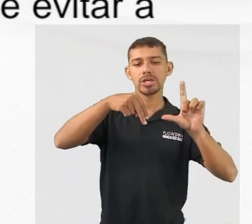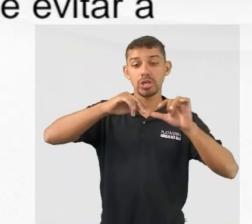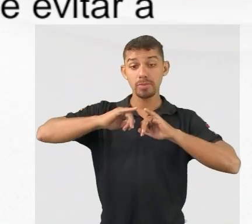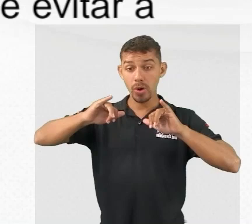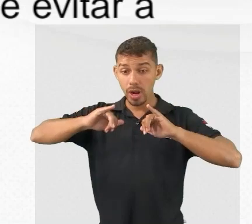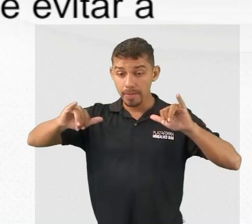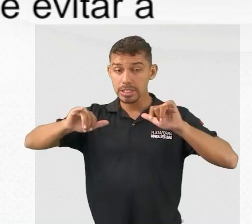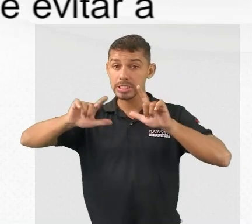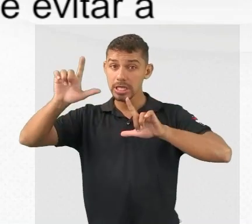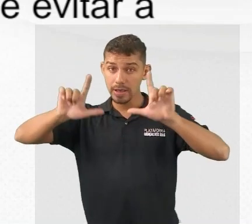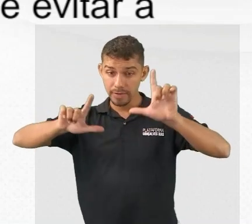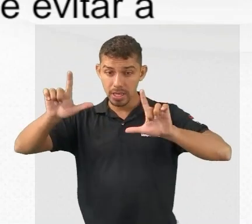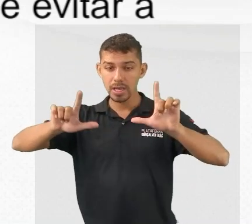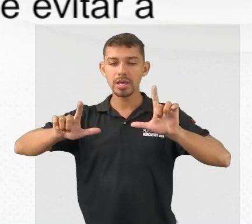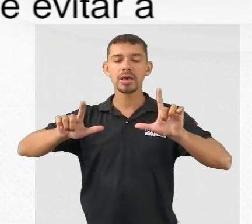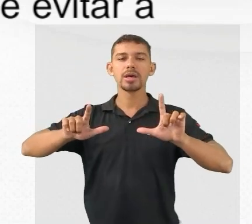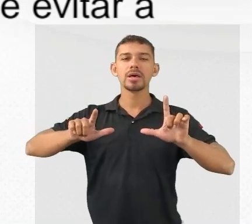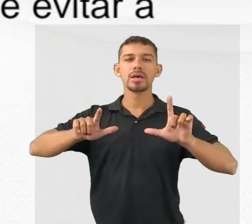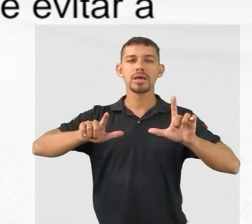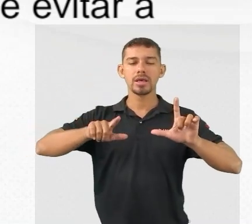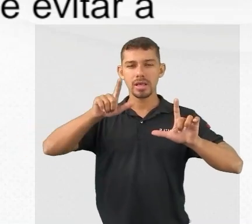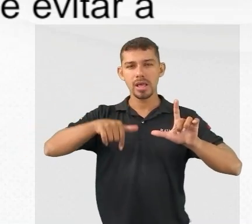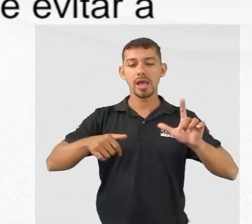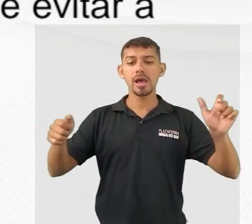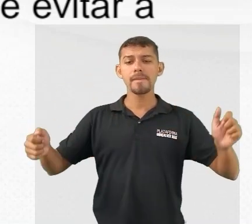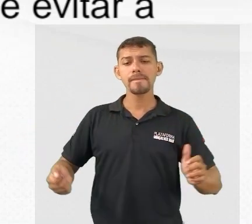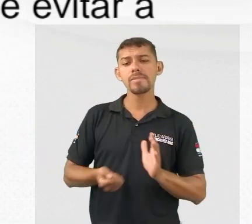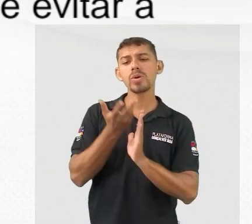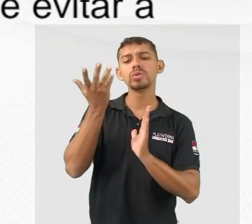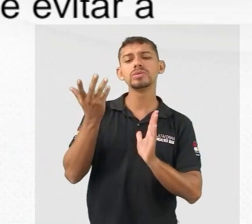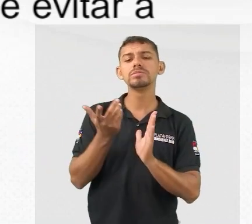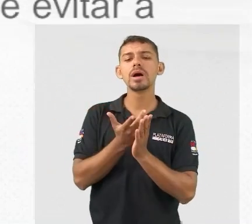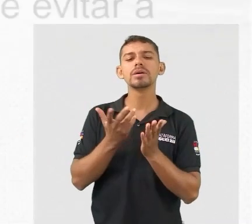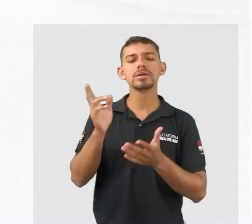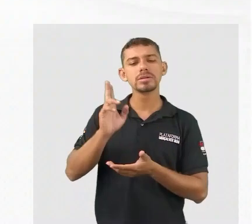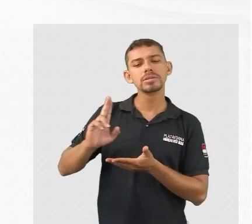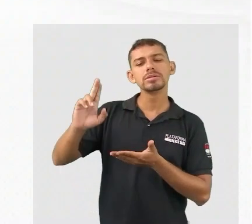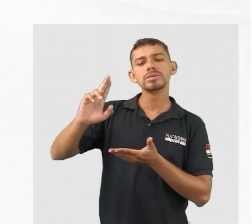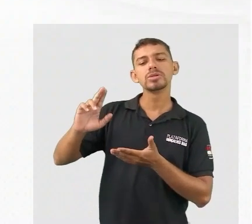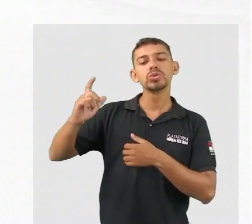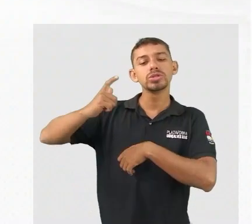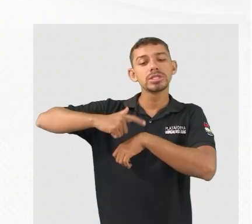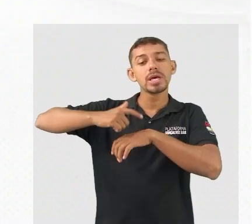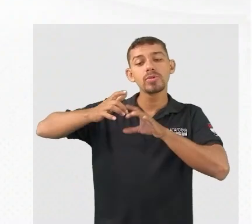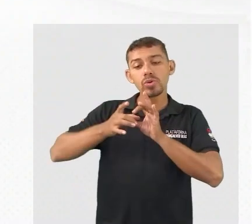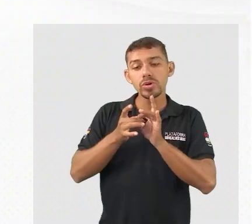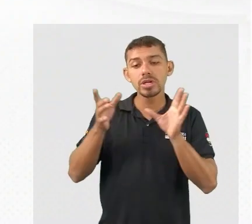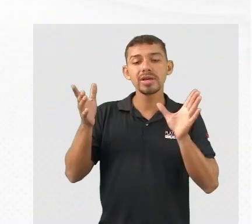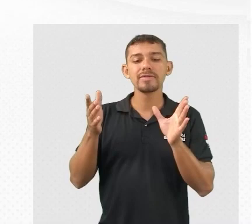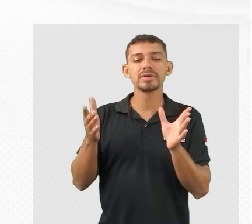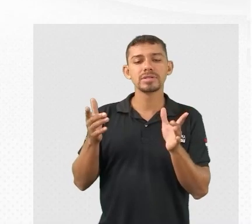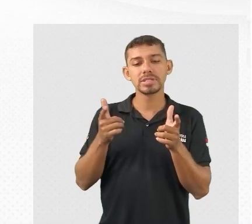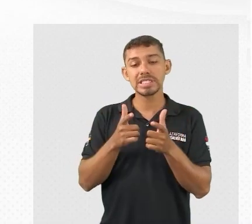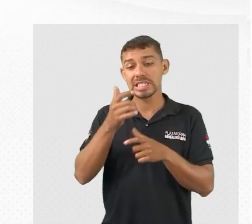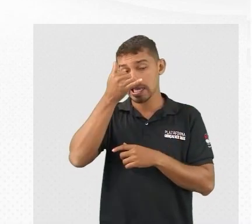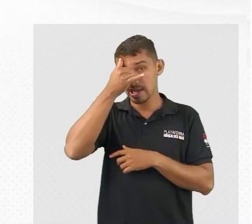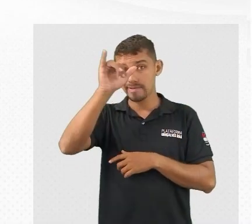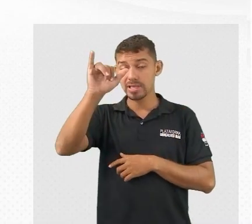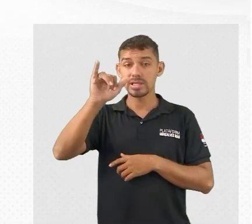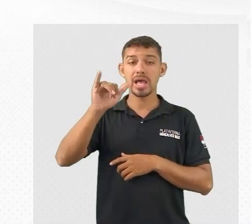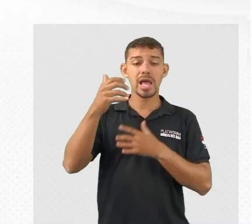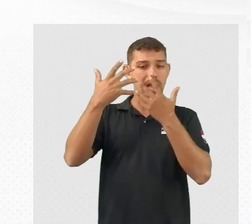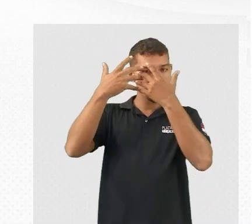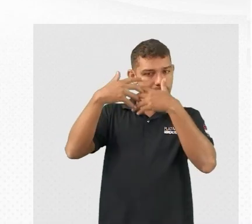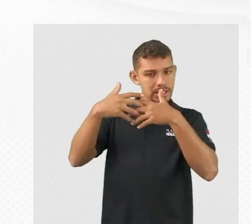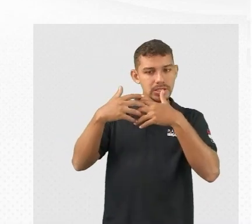e programas de TV seriam produzidos para consumir o tempo livre das massas e evitar a reflexão